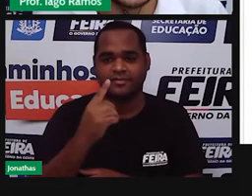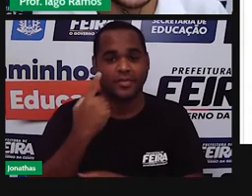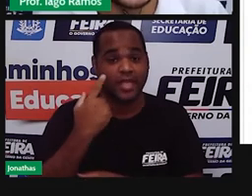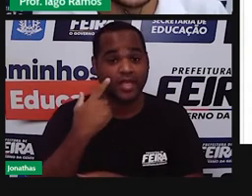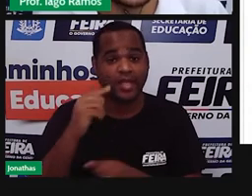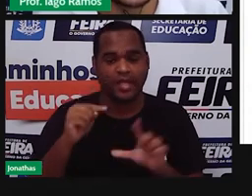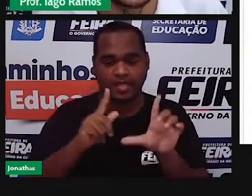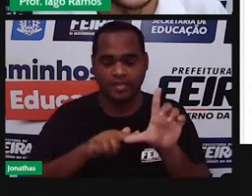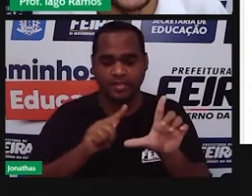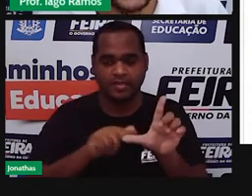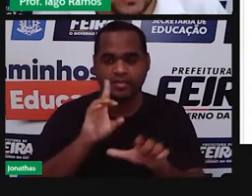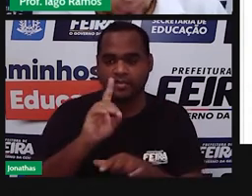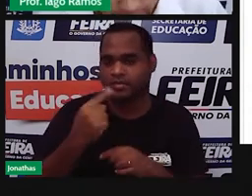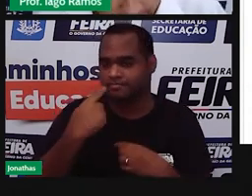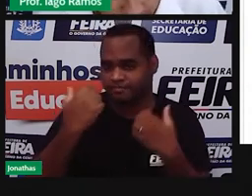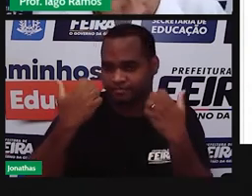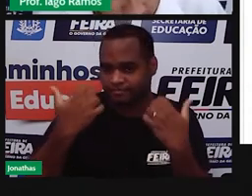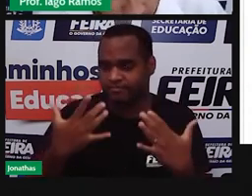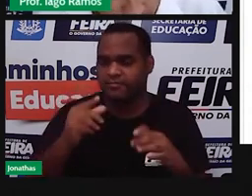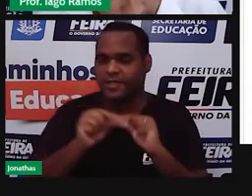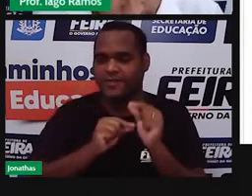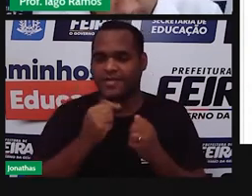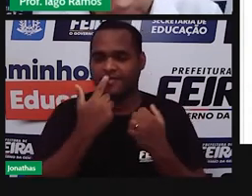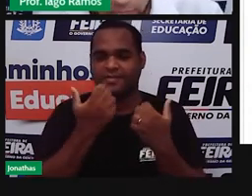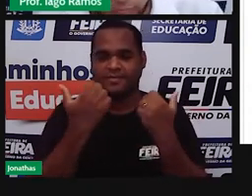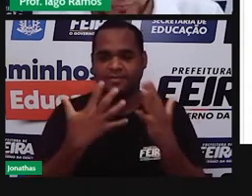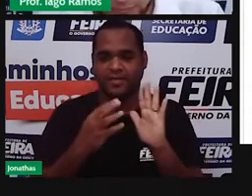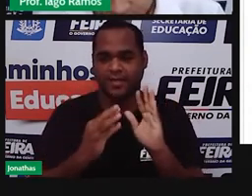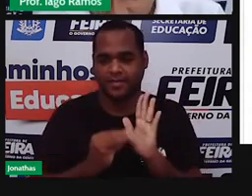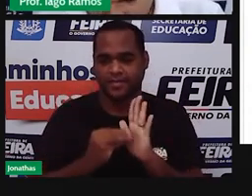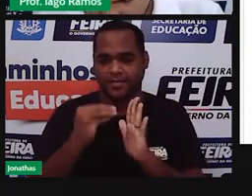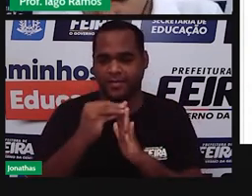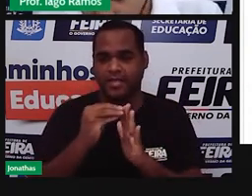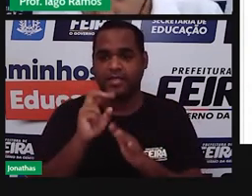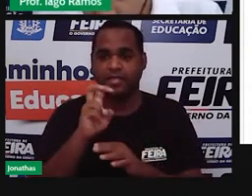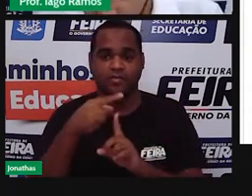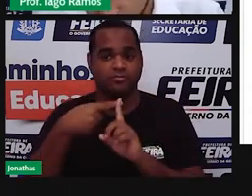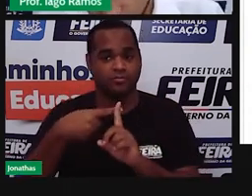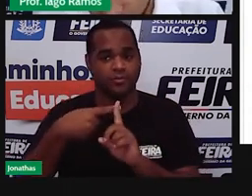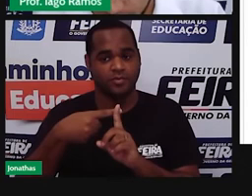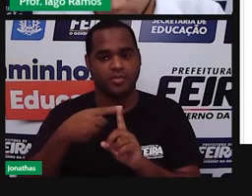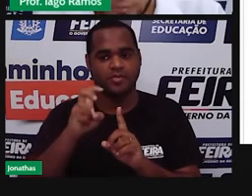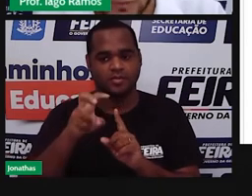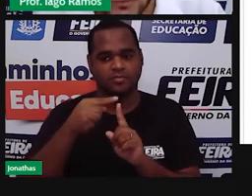E na letra D, eu vou colocar assim: eu vou colocar 5 positivo